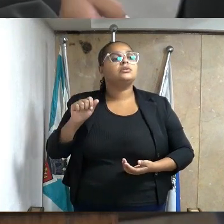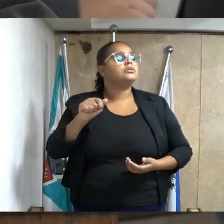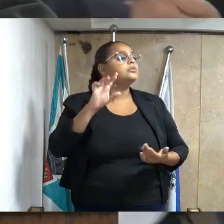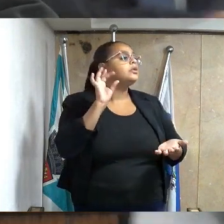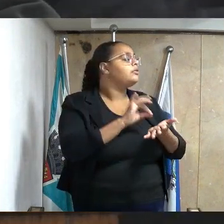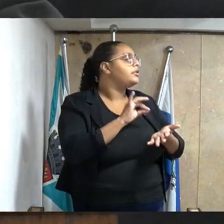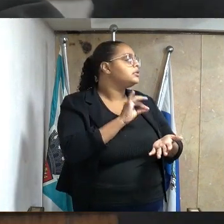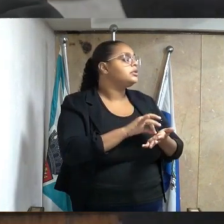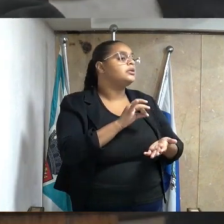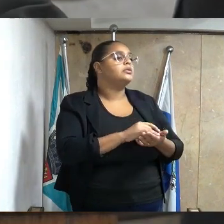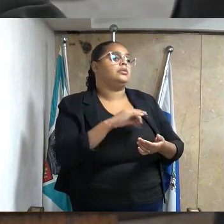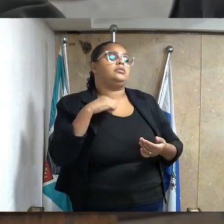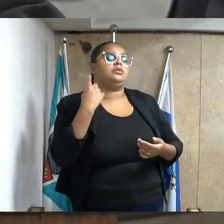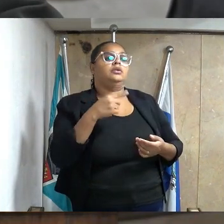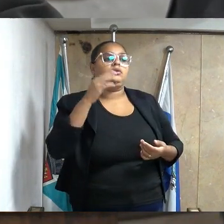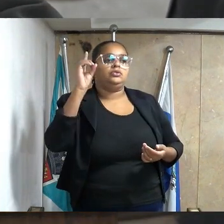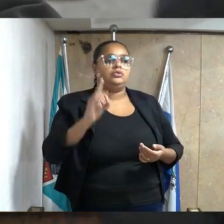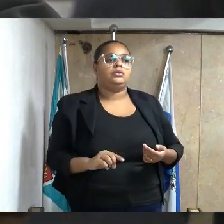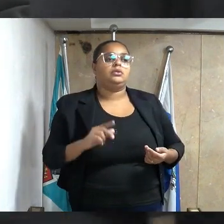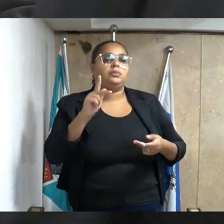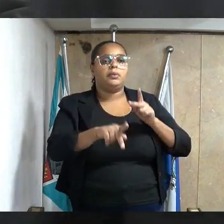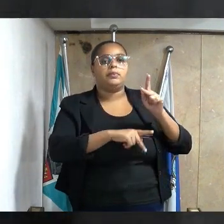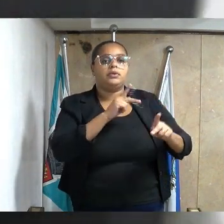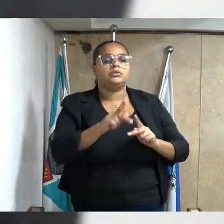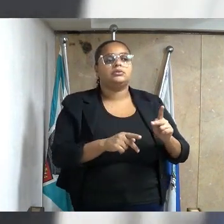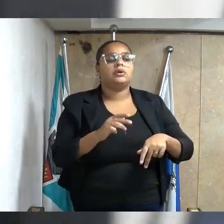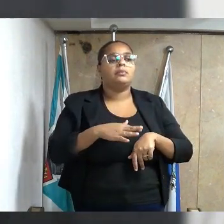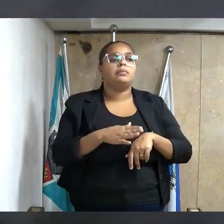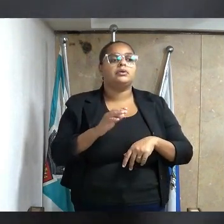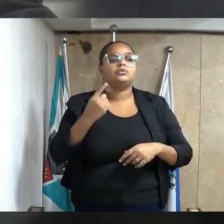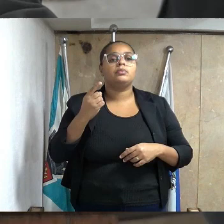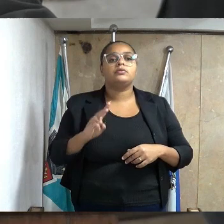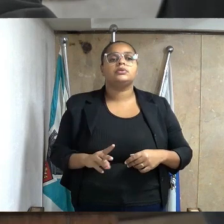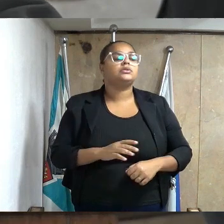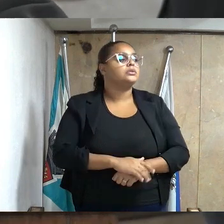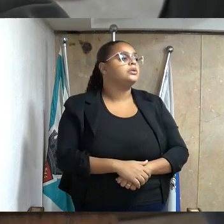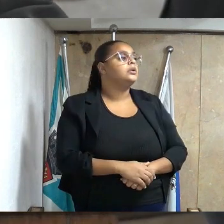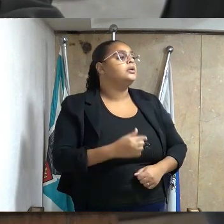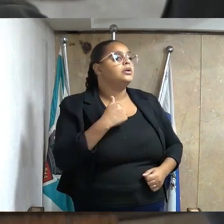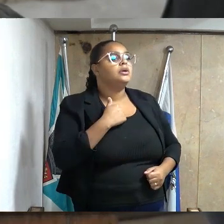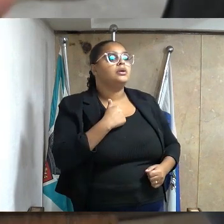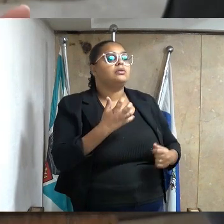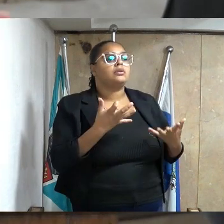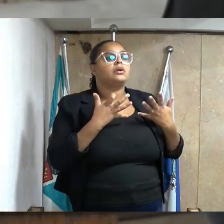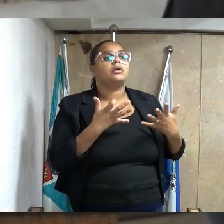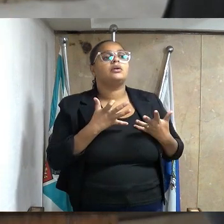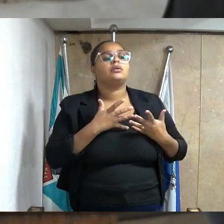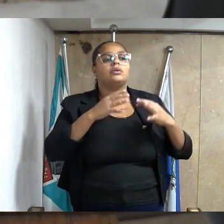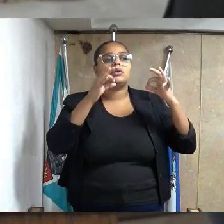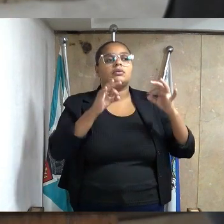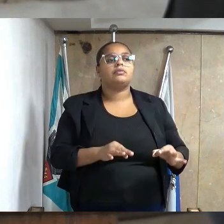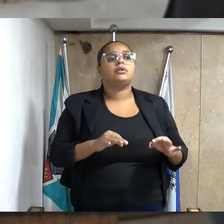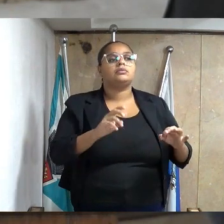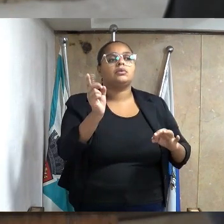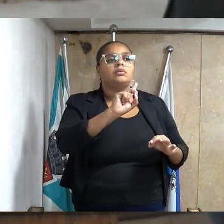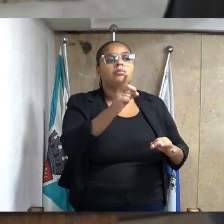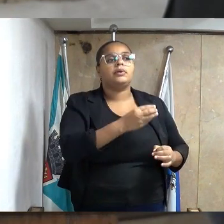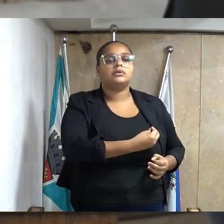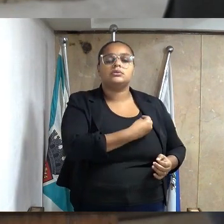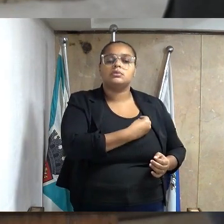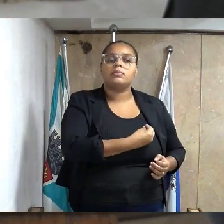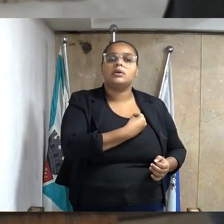estamos aqui para defender o direito da população. E mais uma vez eu quero afirmar, eu não